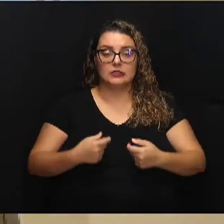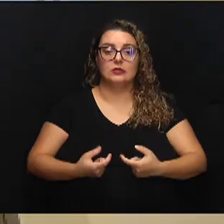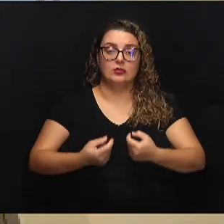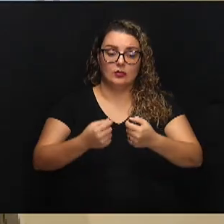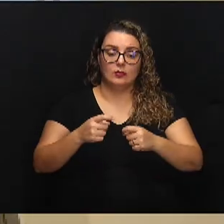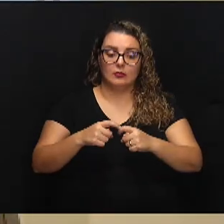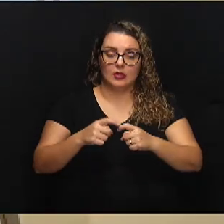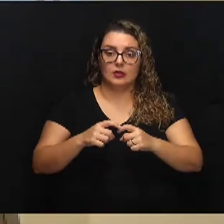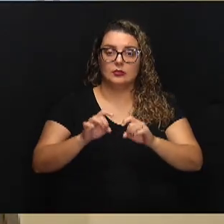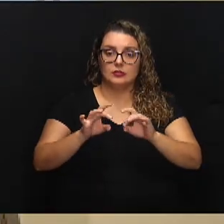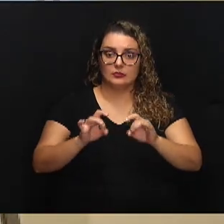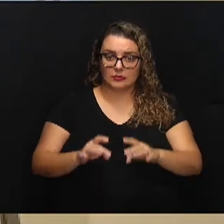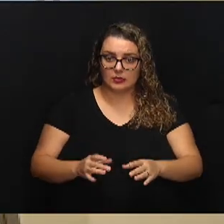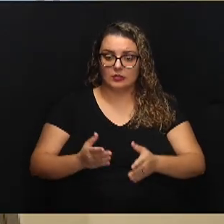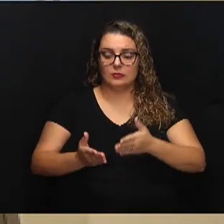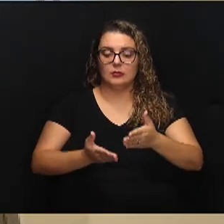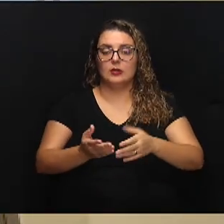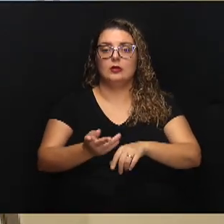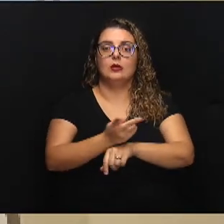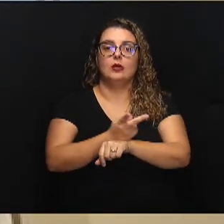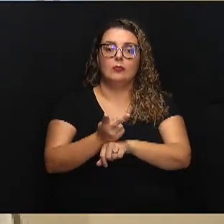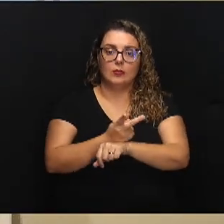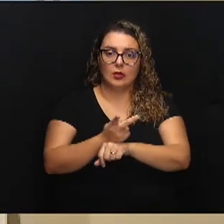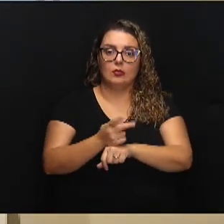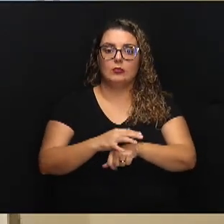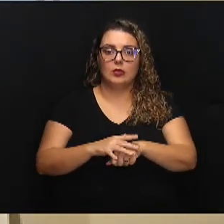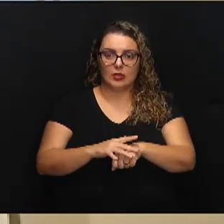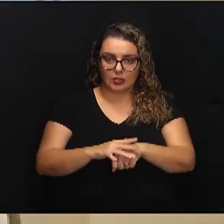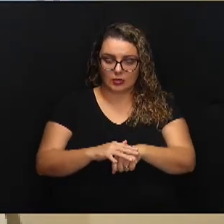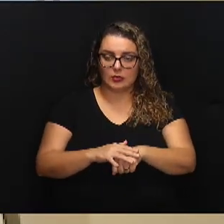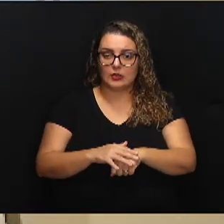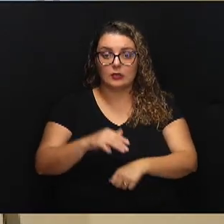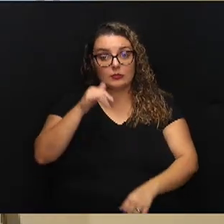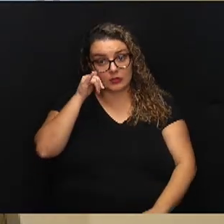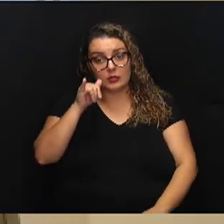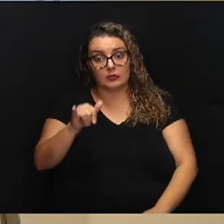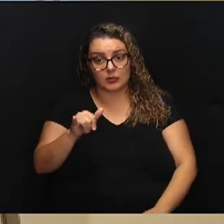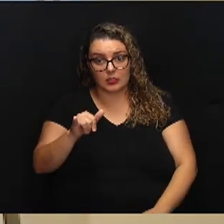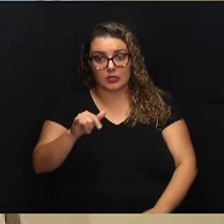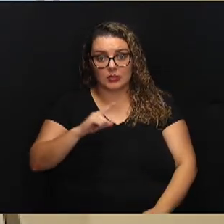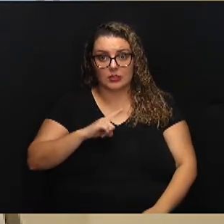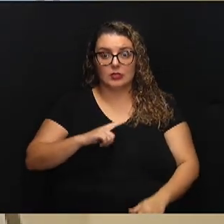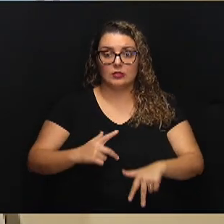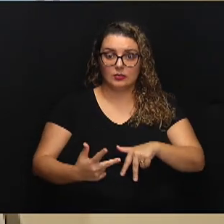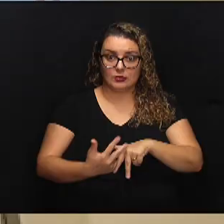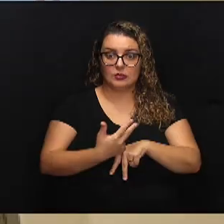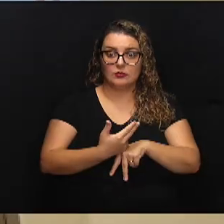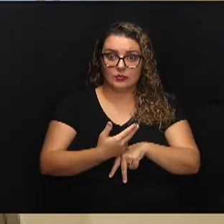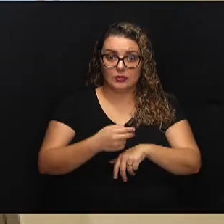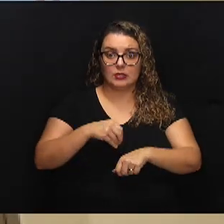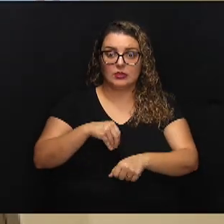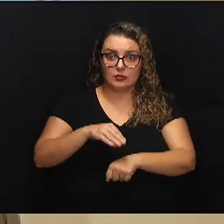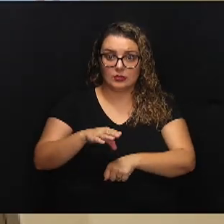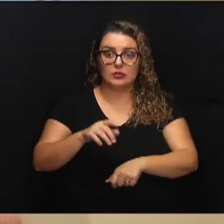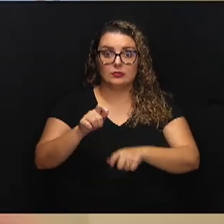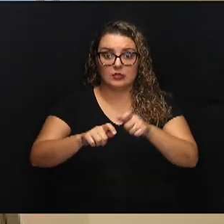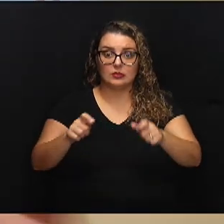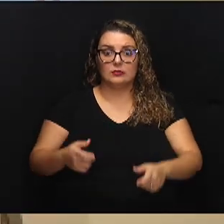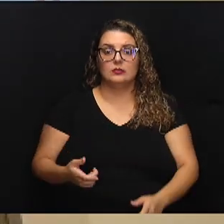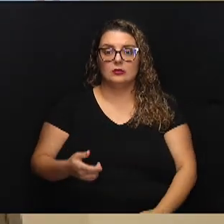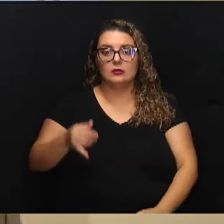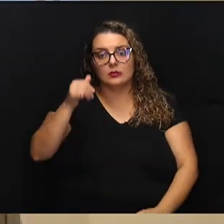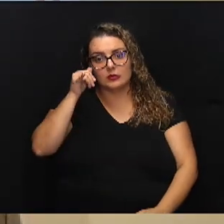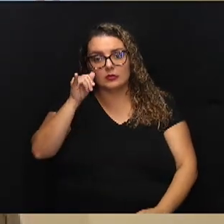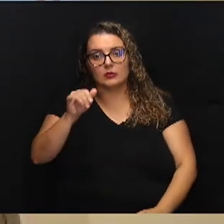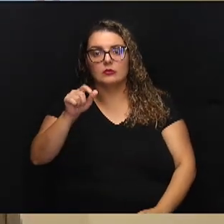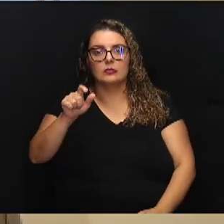específico justamente para procurar doenças e para evitar, a gente tem cirurgias inclusive que são indicadas para essas pessoas, para evitar